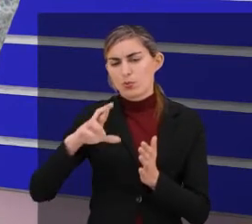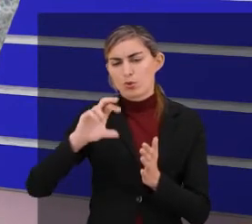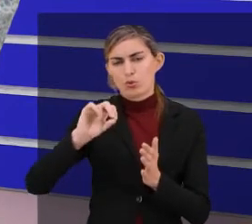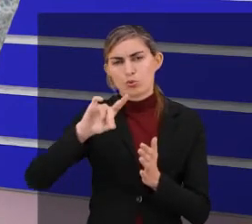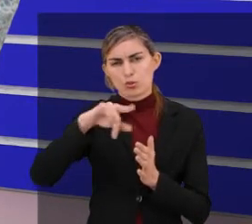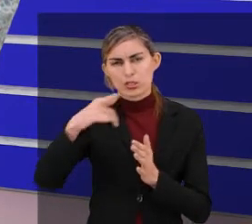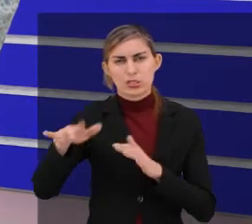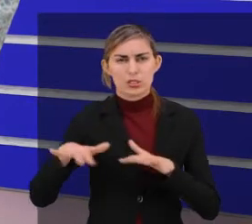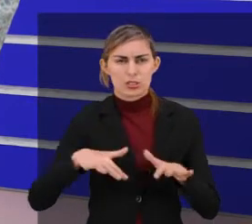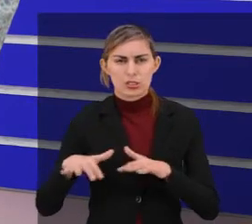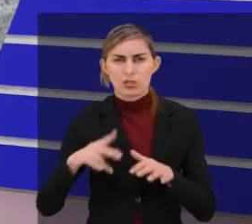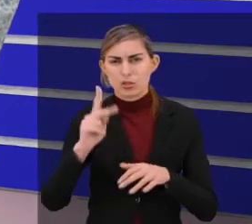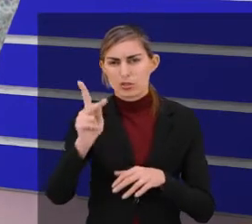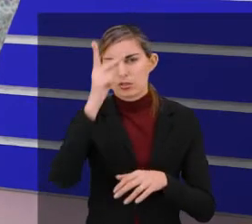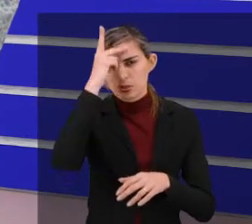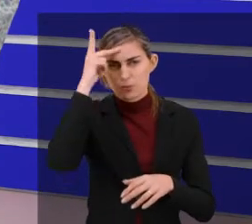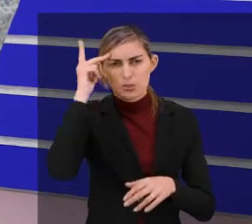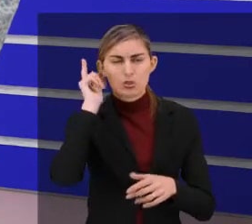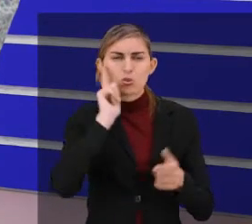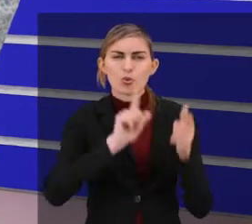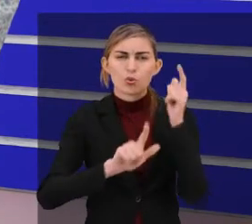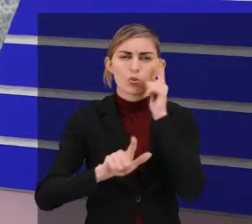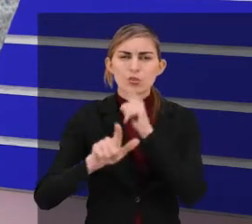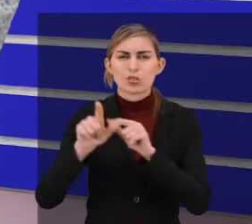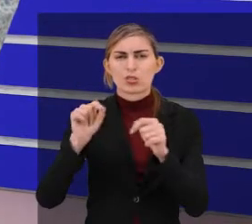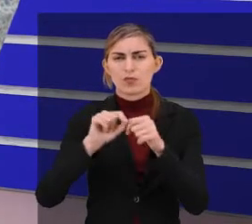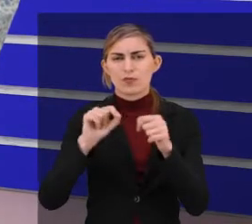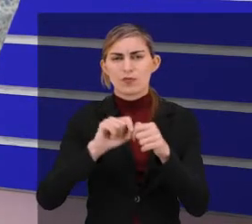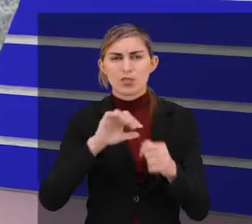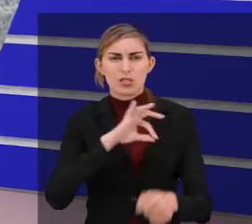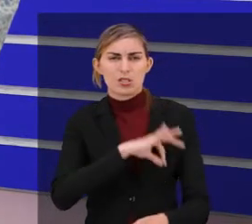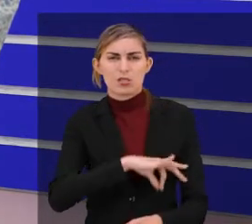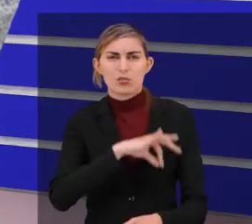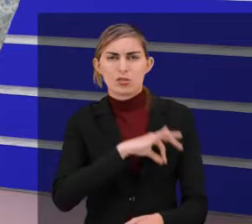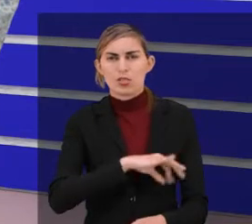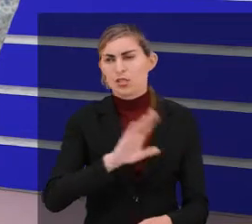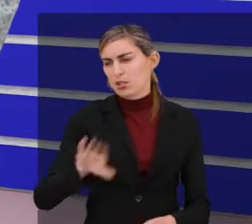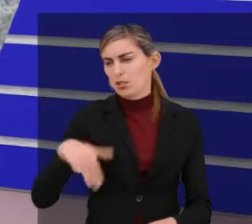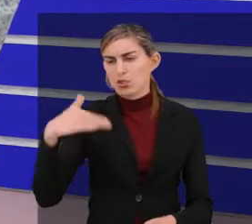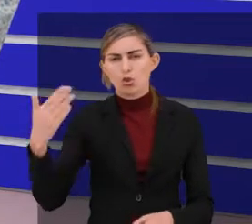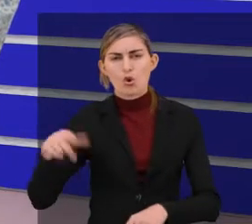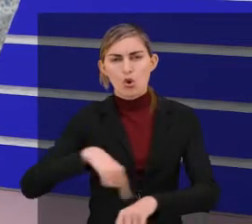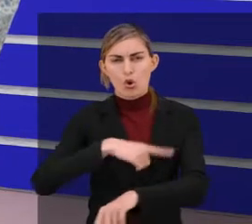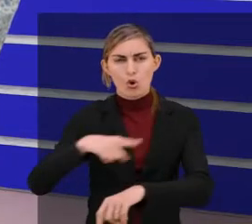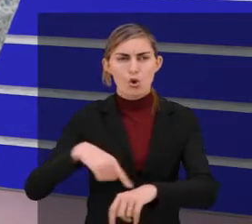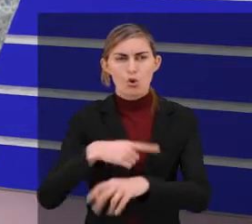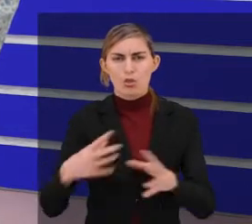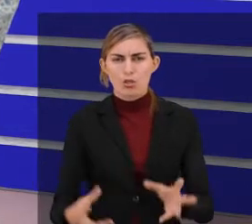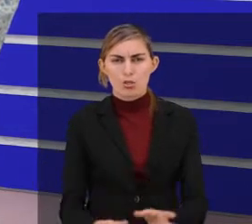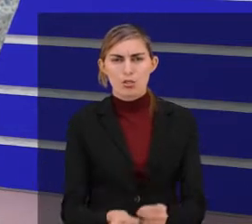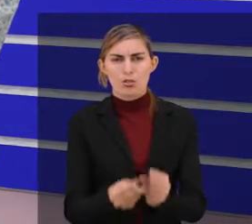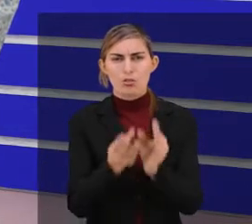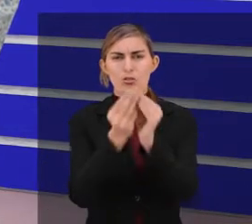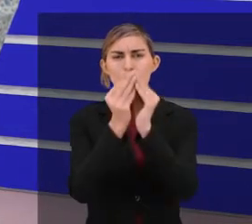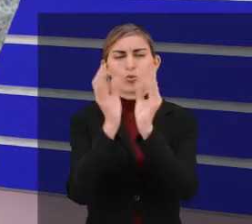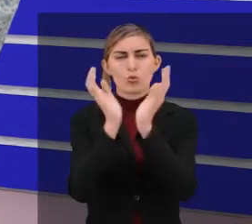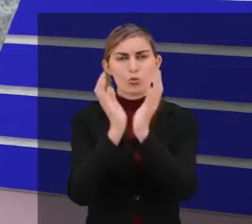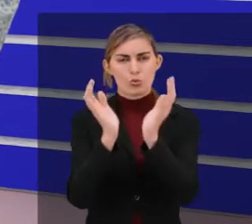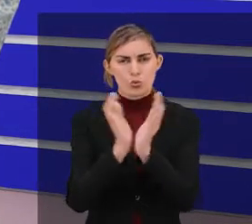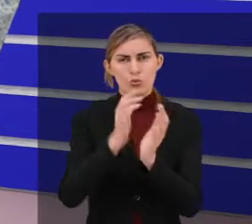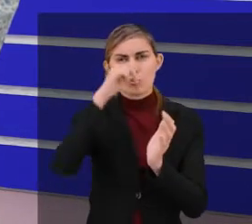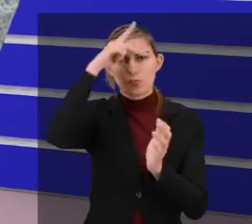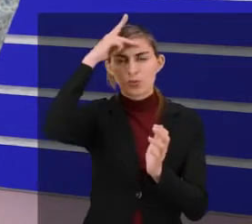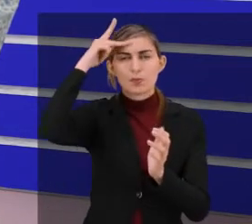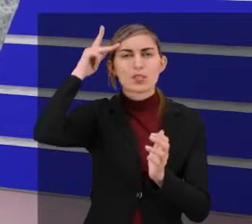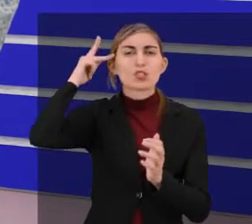produção. Essas pessoas, elas conseguiam fazer um salário extra, com horas extras. Um grupo de